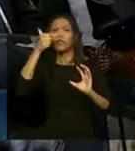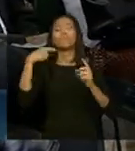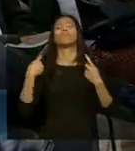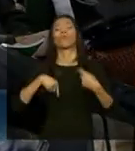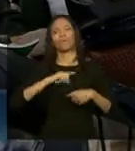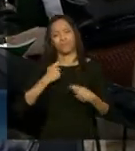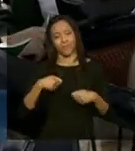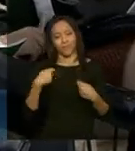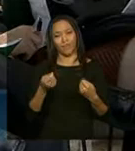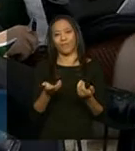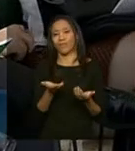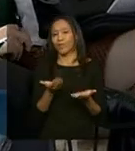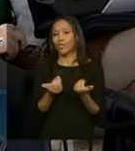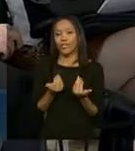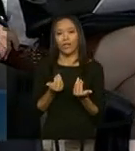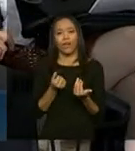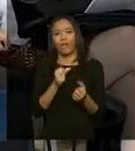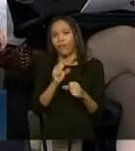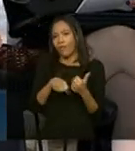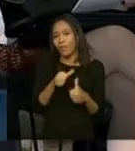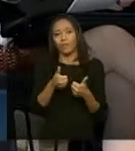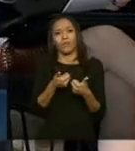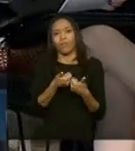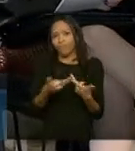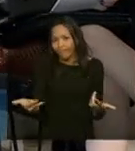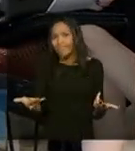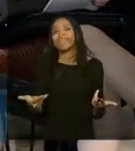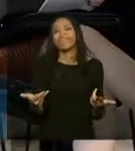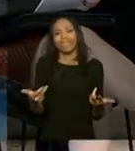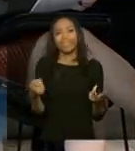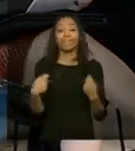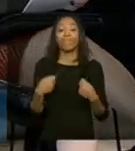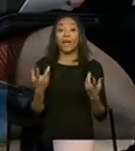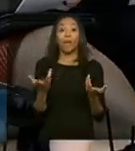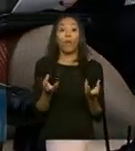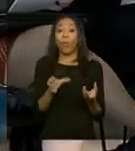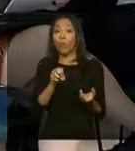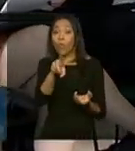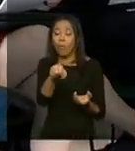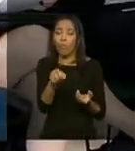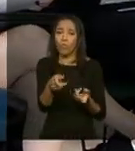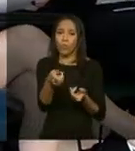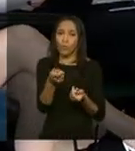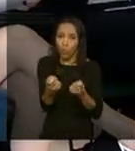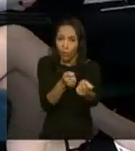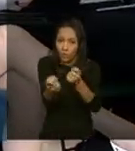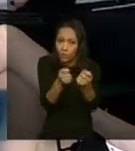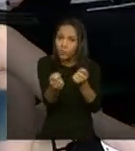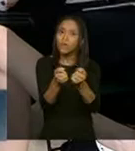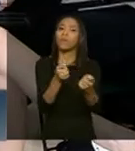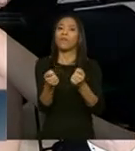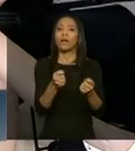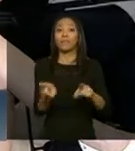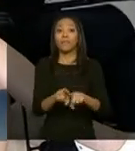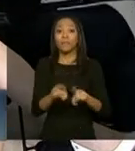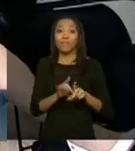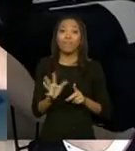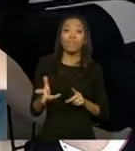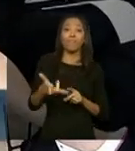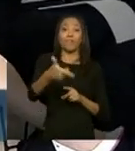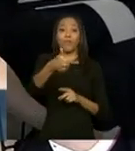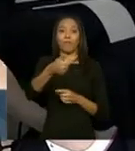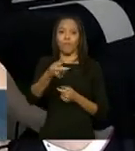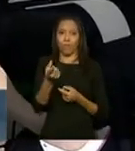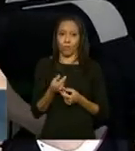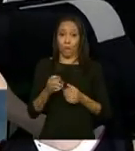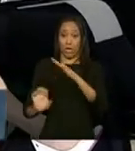mudanças com segurança para aumentar as formas de controle, de transparência e a eficiência do investimento privado